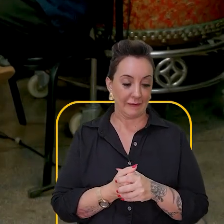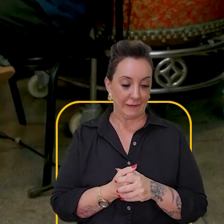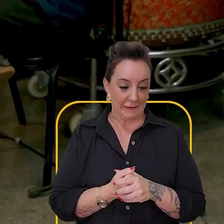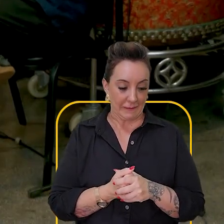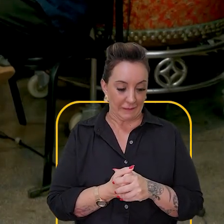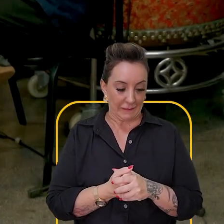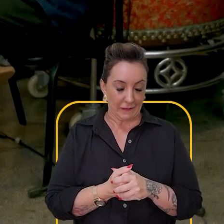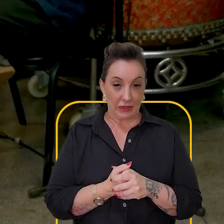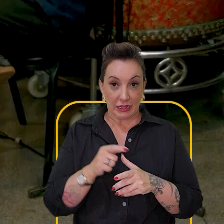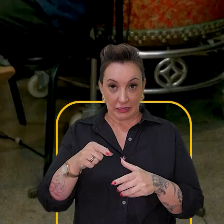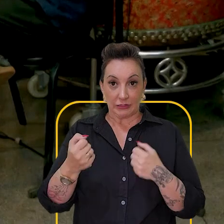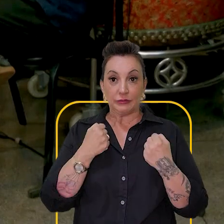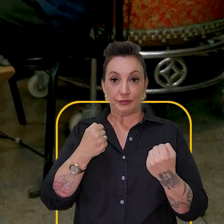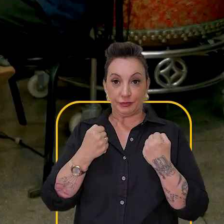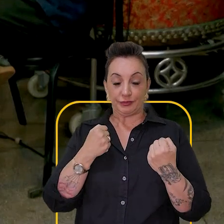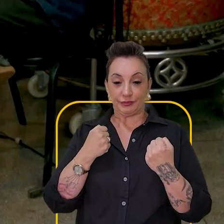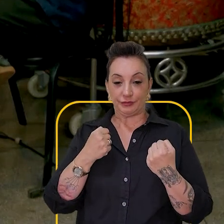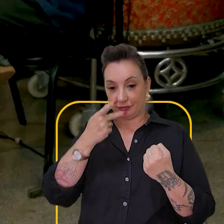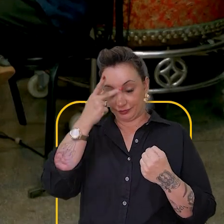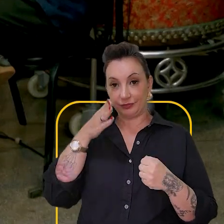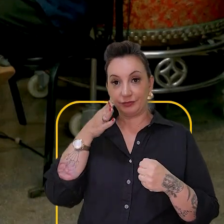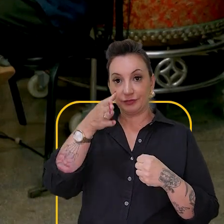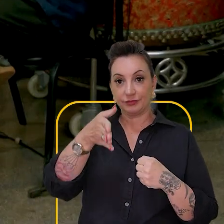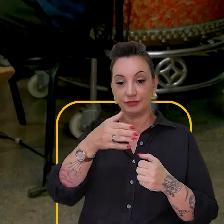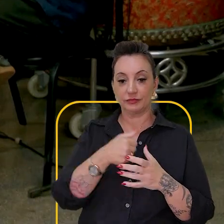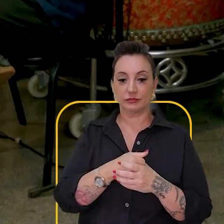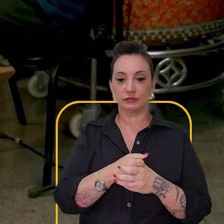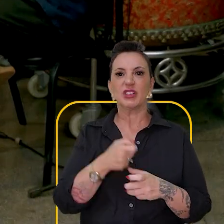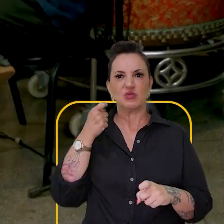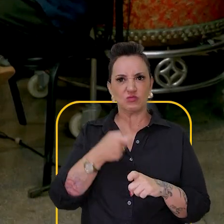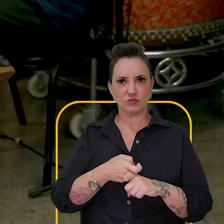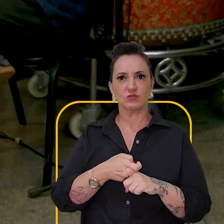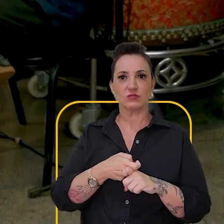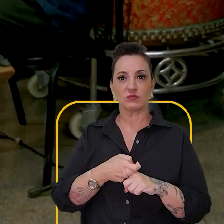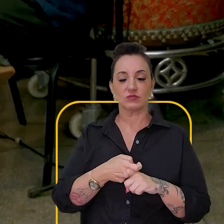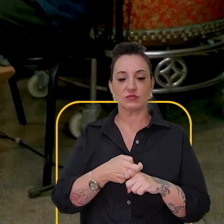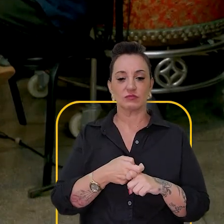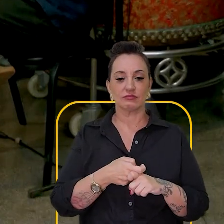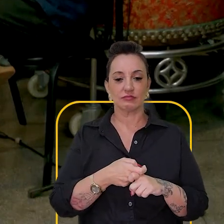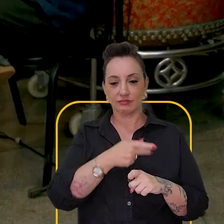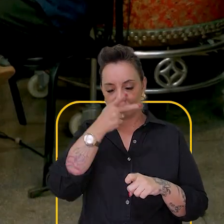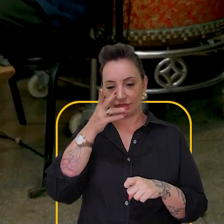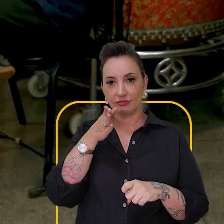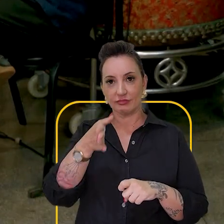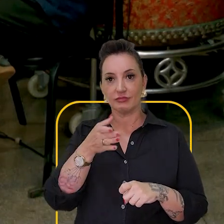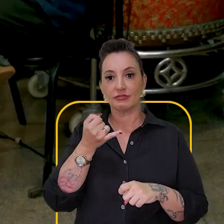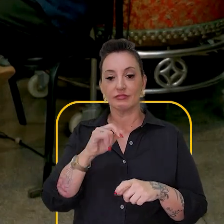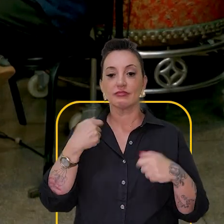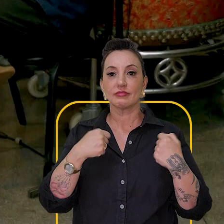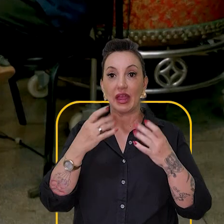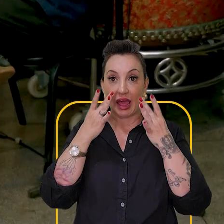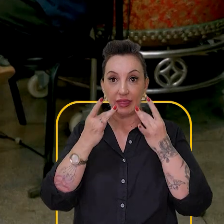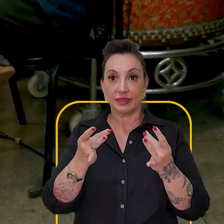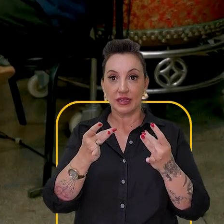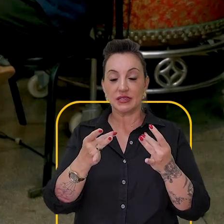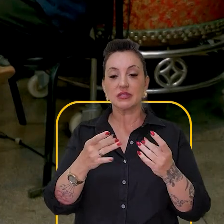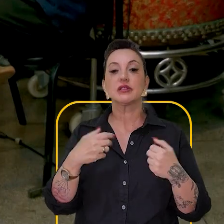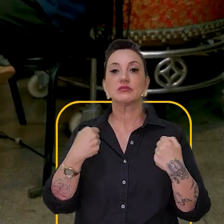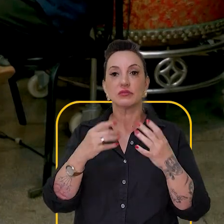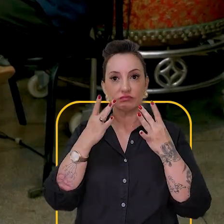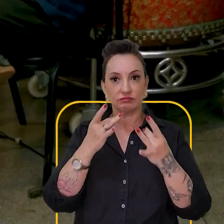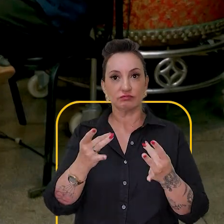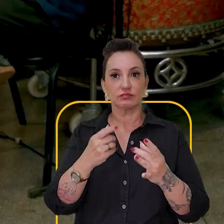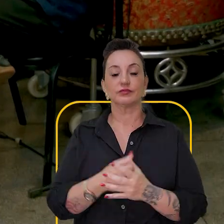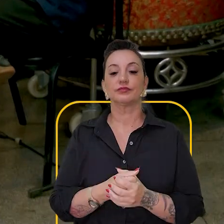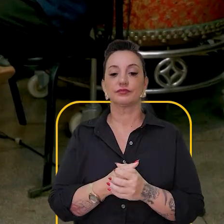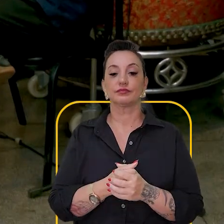ã na academia o pessoal que vai lá eu eu dou dura o pessoal que tá ali se precisar chamar atenção eu chamo